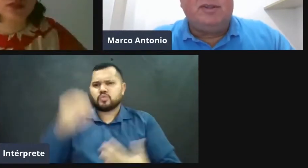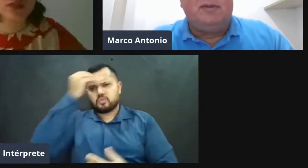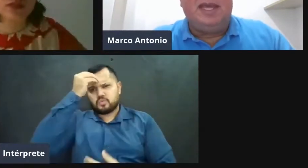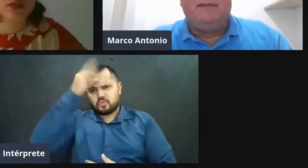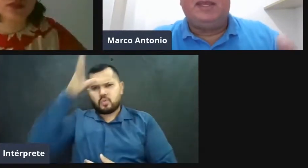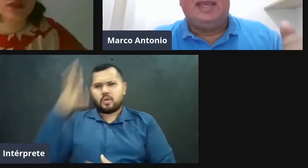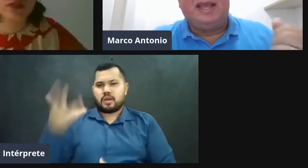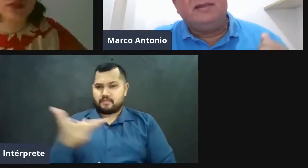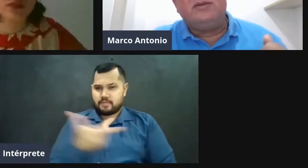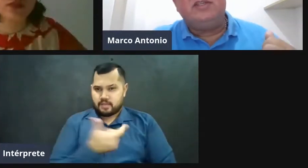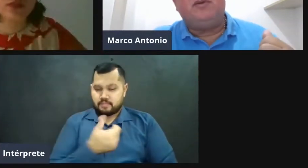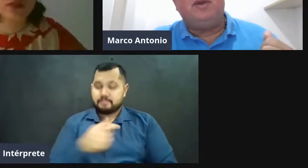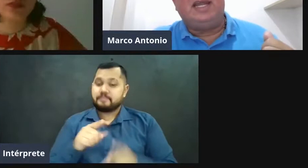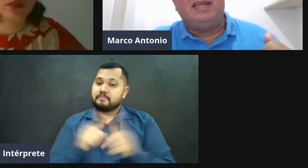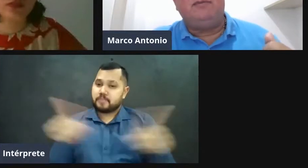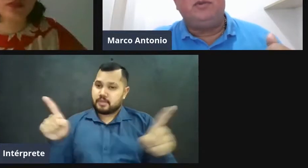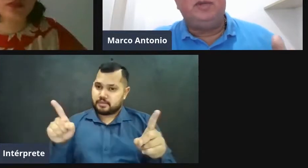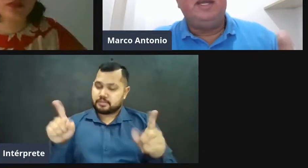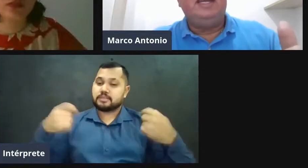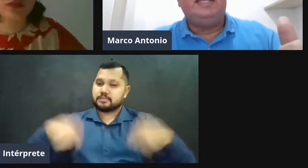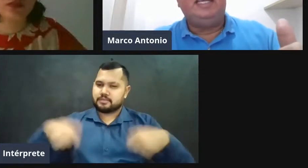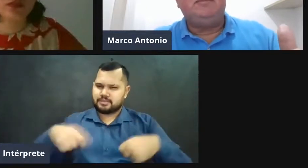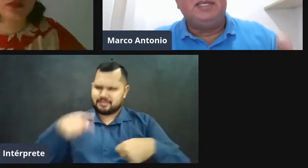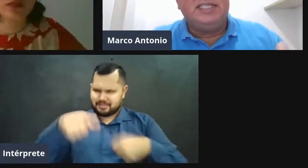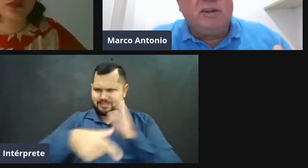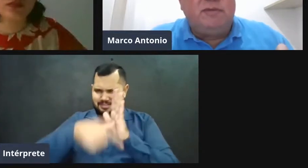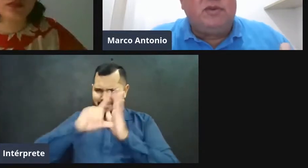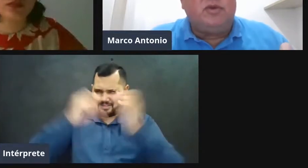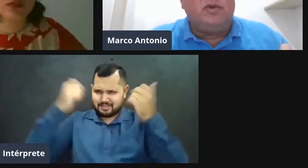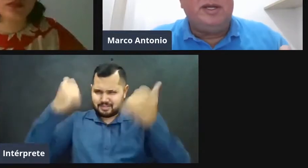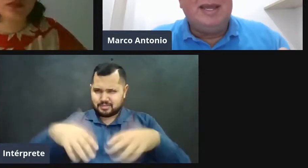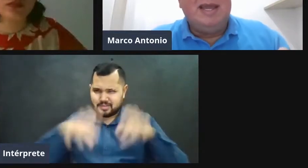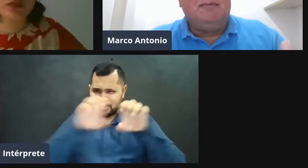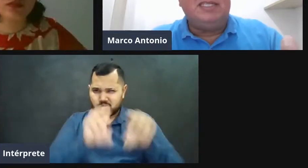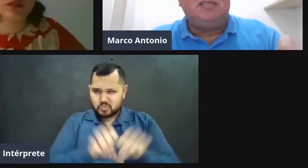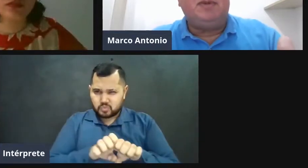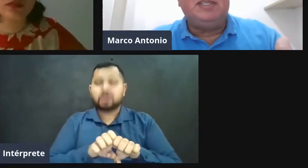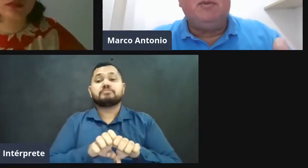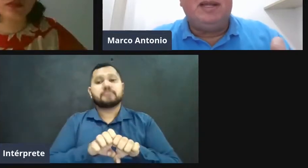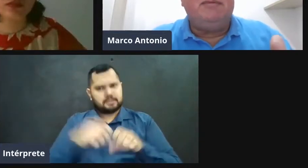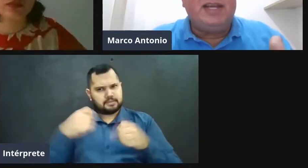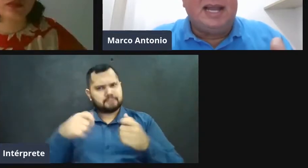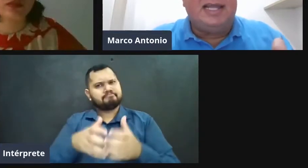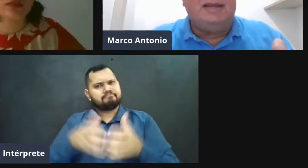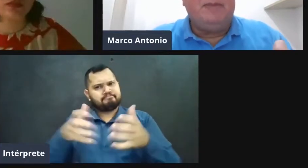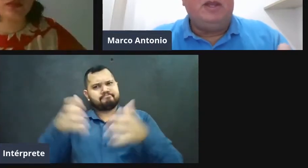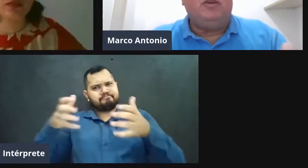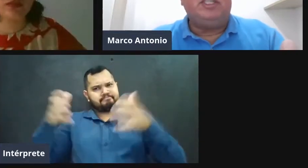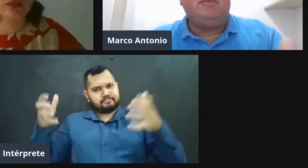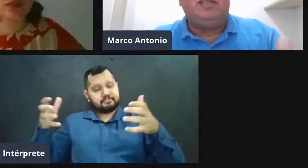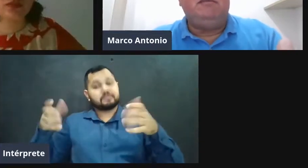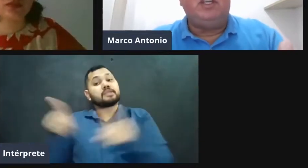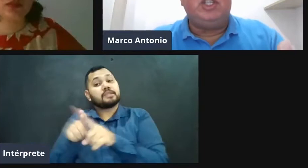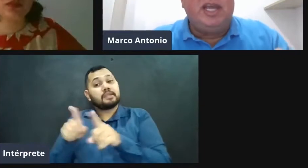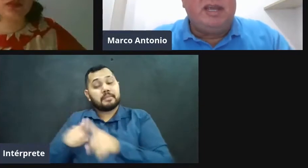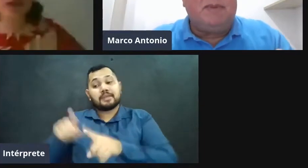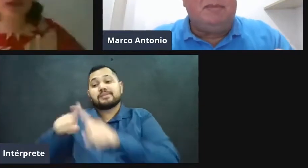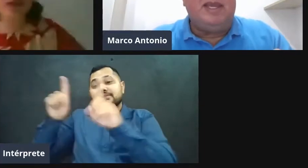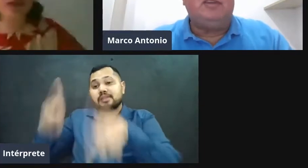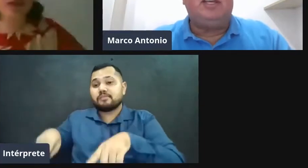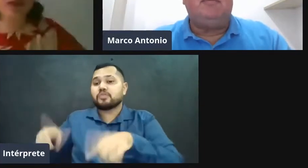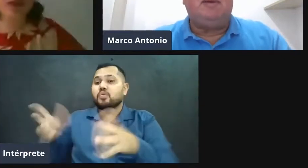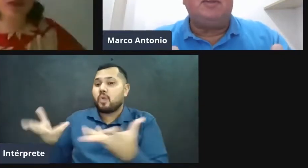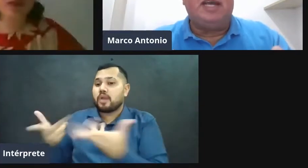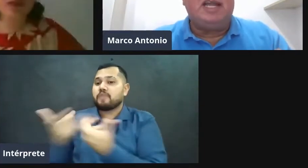faz-se necessário também, que é o que você falou lá da infraestrutura, tem expansão de infraestrutura, mas expansão qualificada. Nós temos que investir